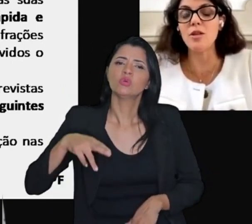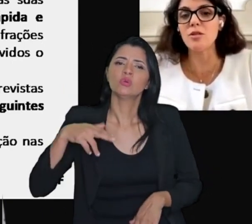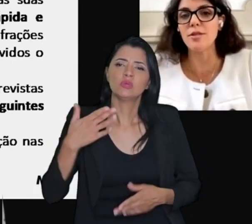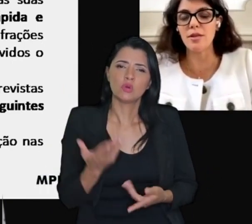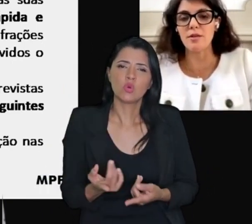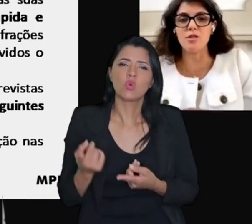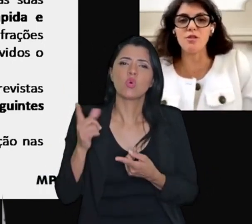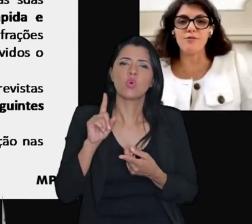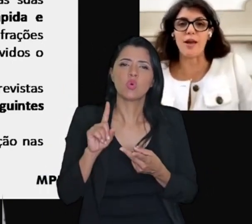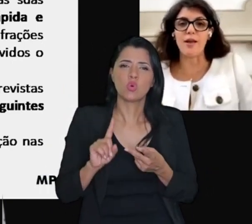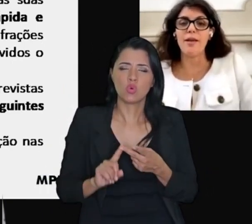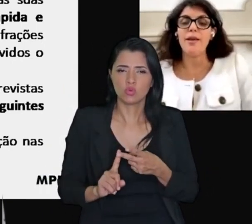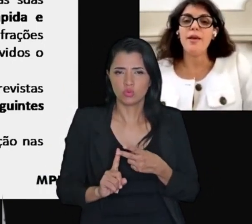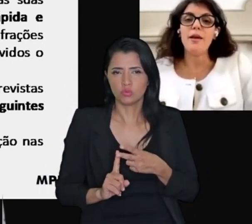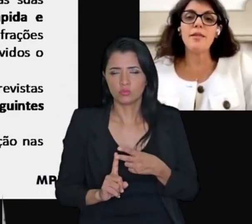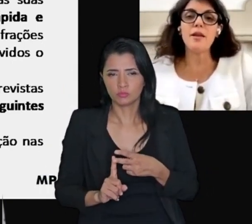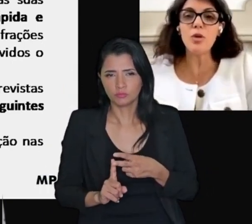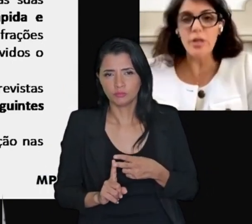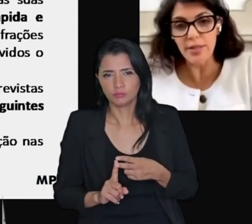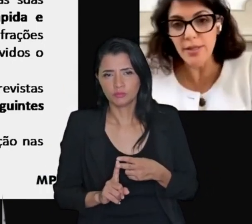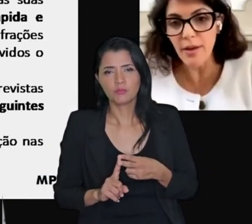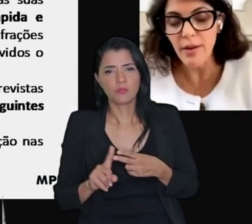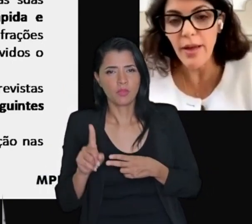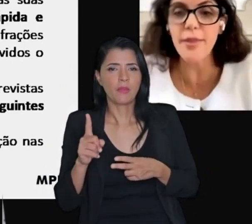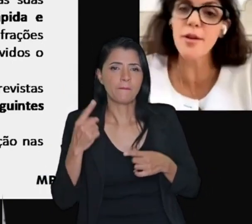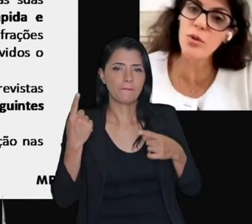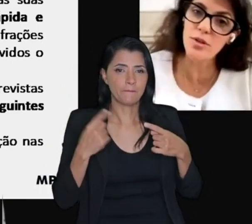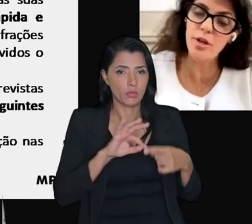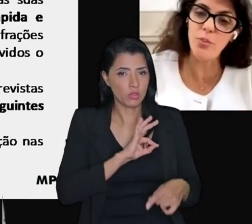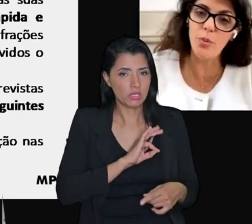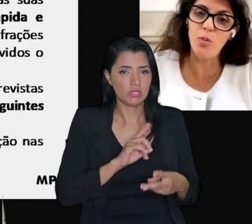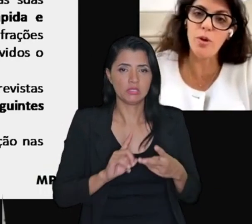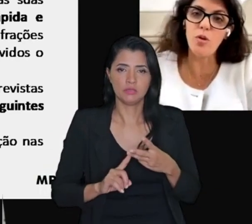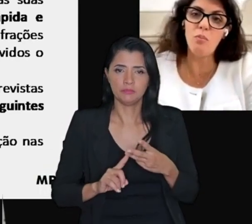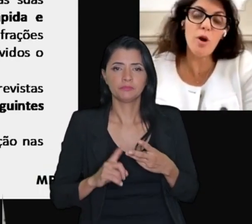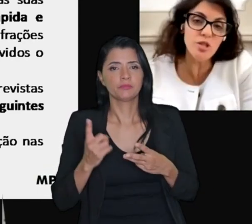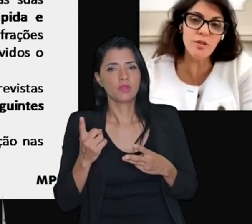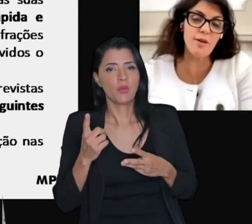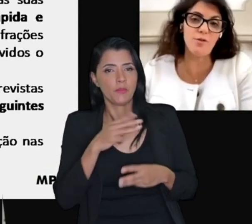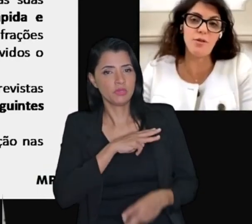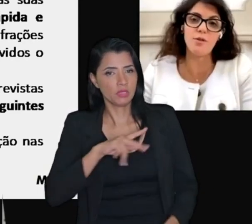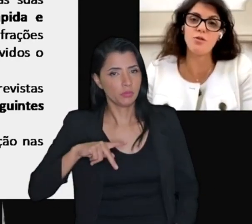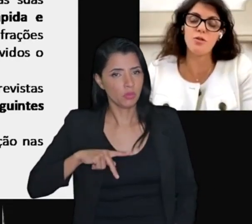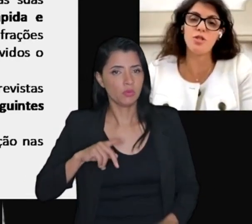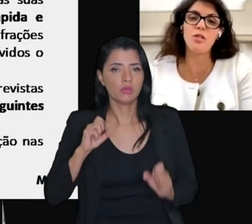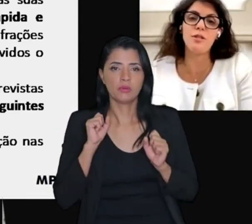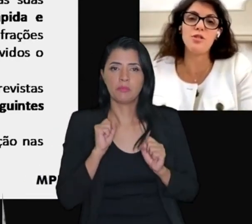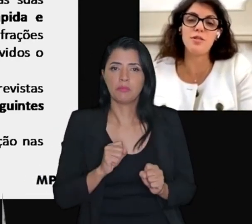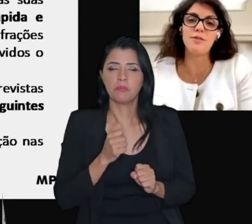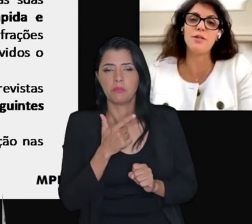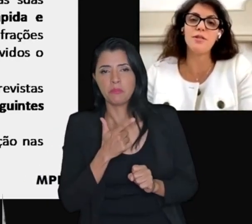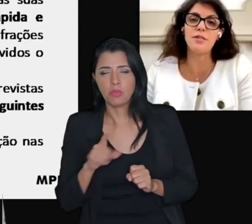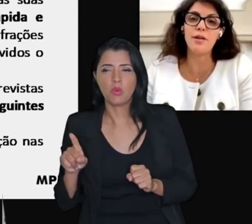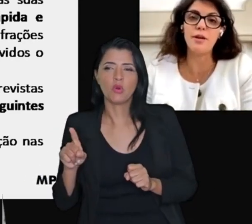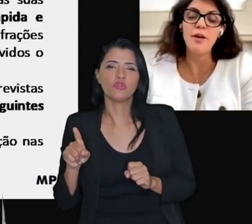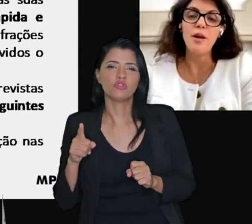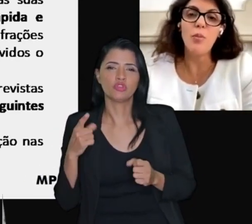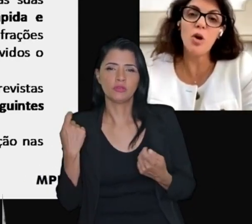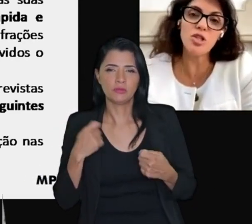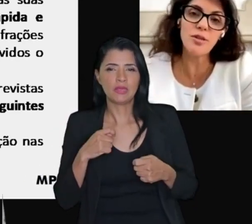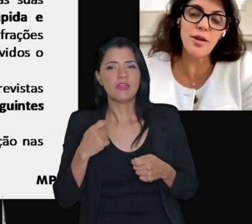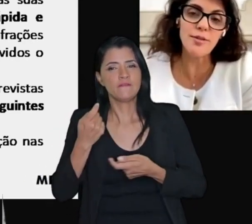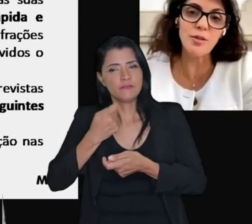Enforcement Agents, que a gente fala. Entra a polícia, entra o Ministério Público, pode entrar as unidades de inteligência